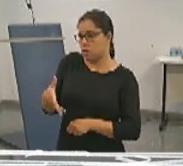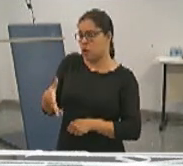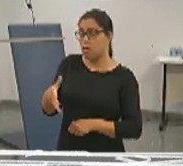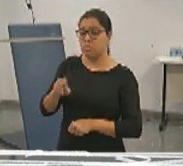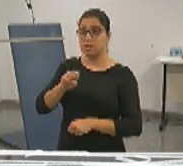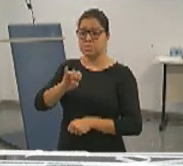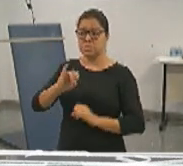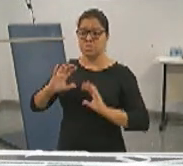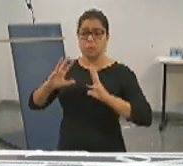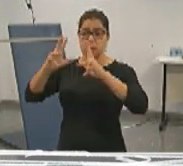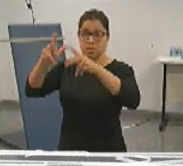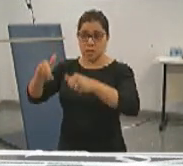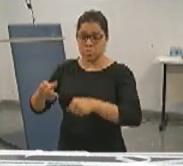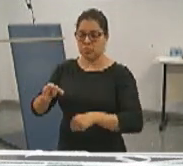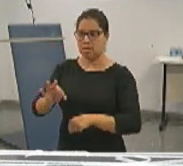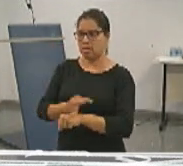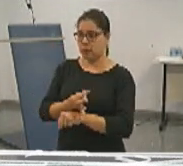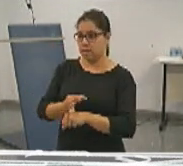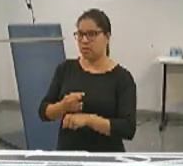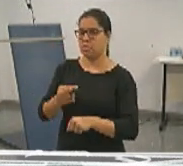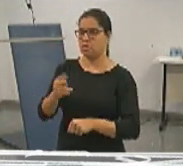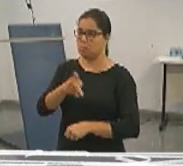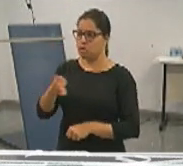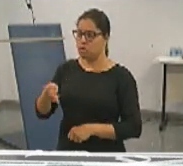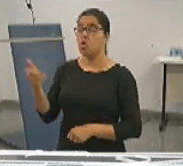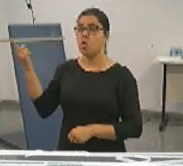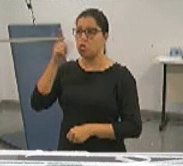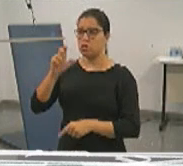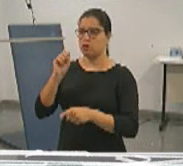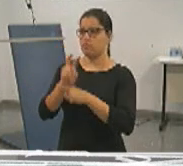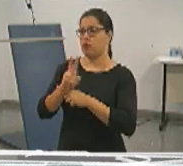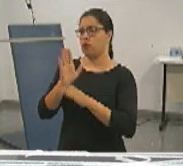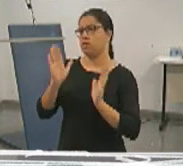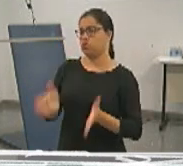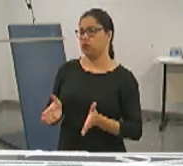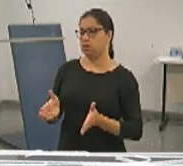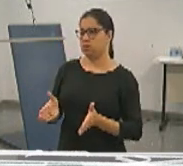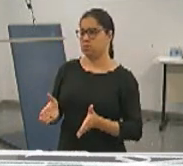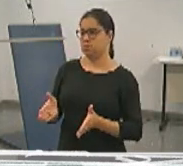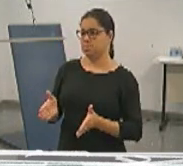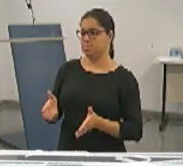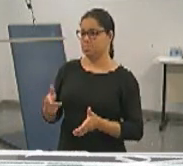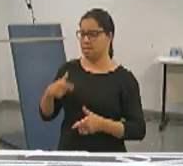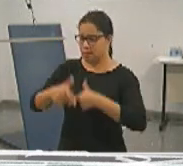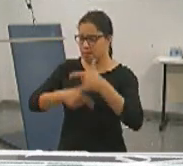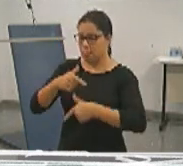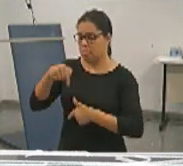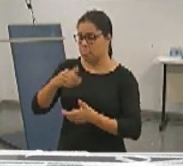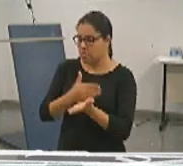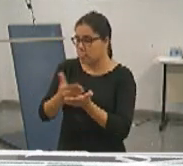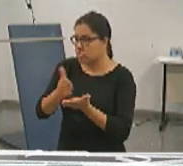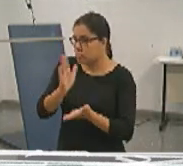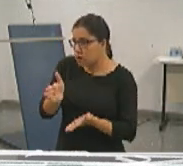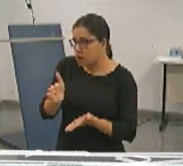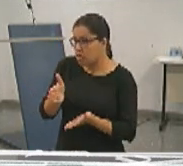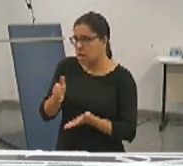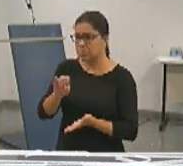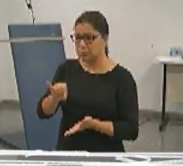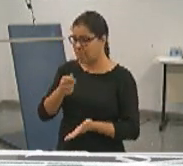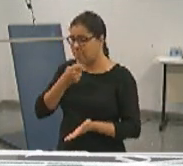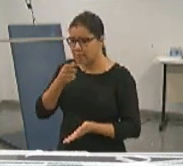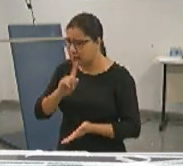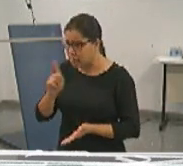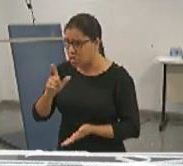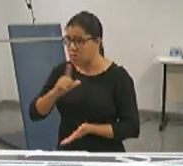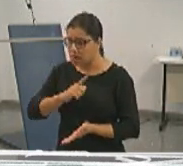e docentes que deveriam ter vindo já vieram. Caso não tenham vindo, precisamos fazer essa conversa, esse diálogo